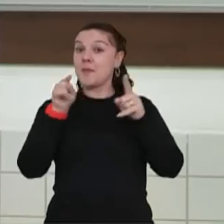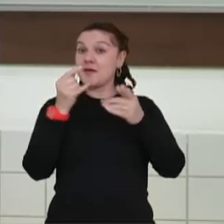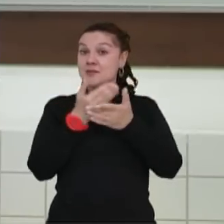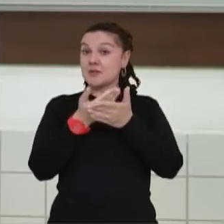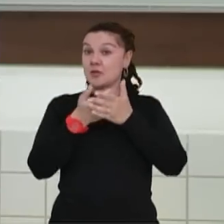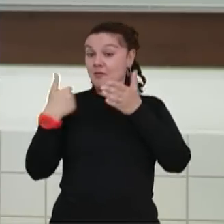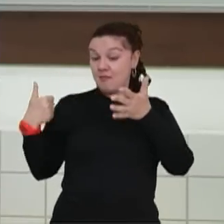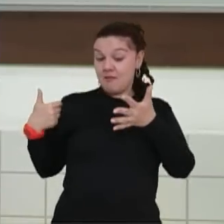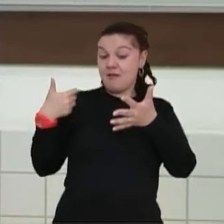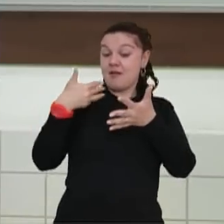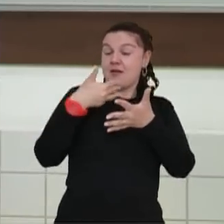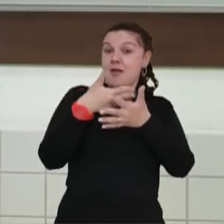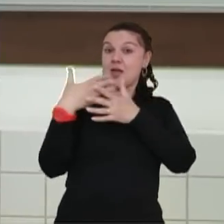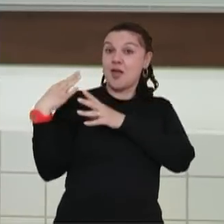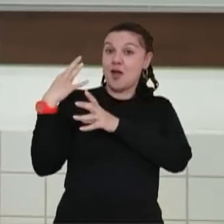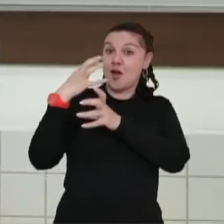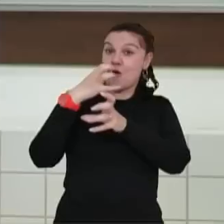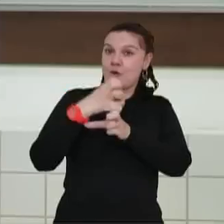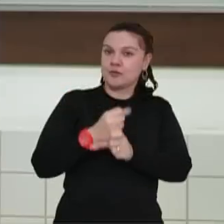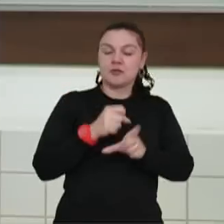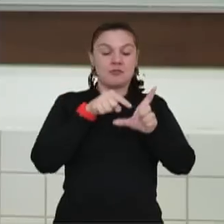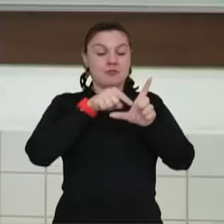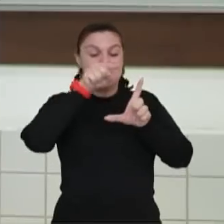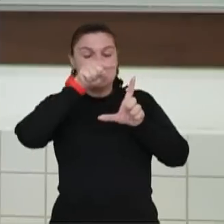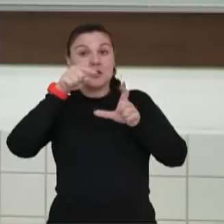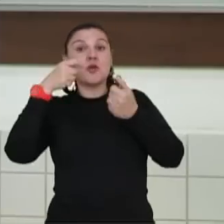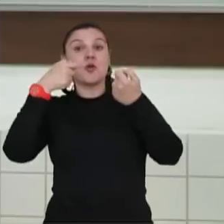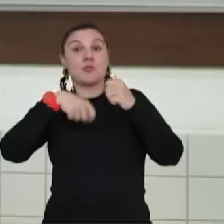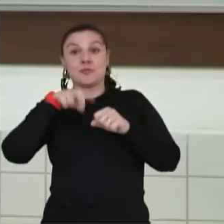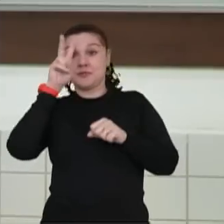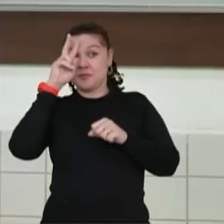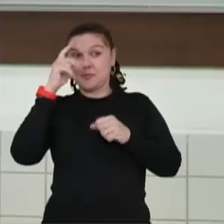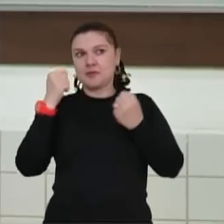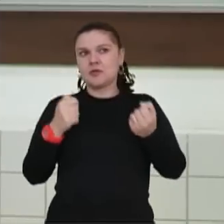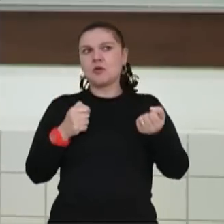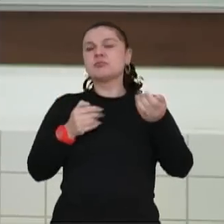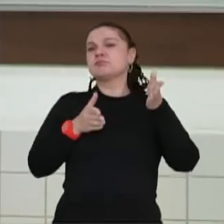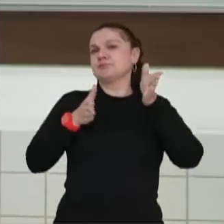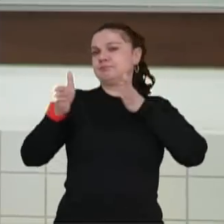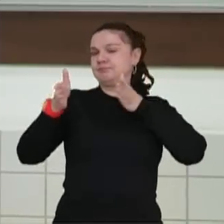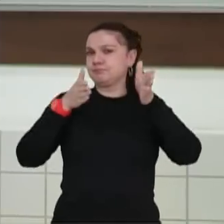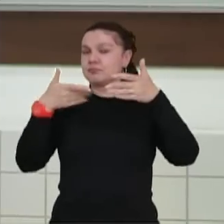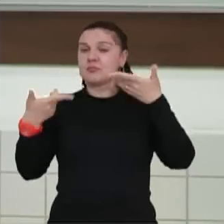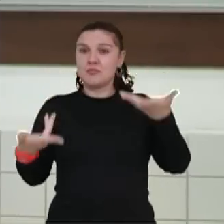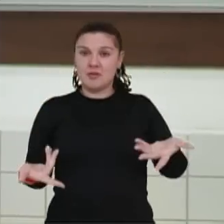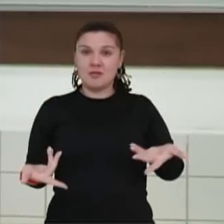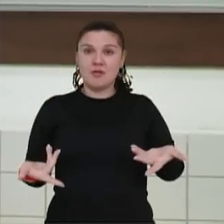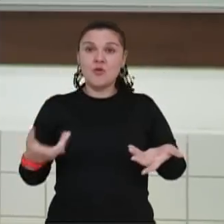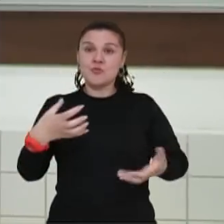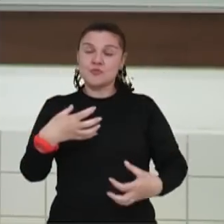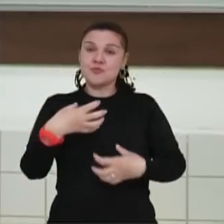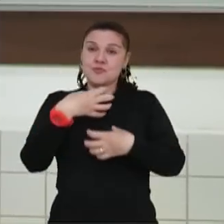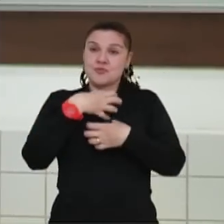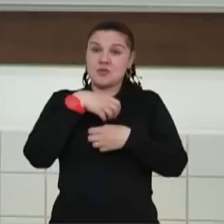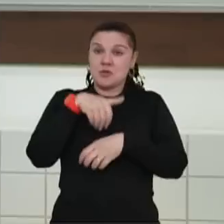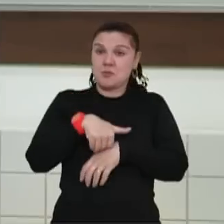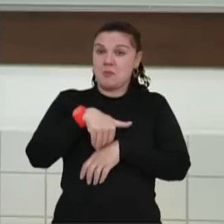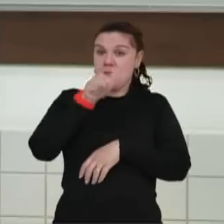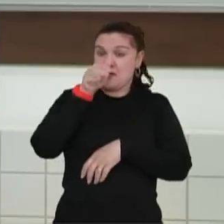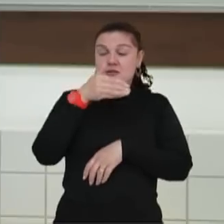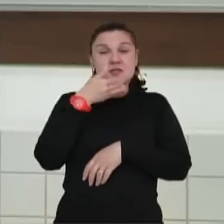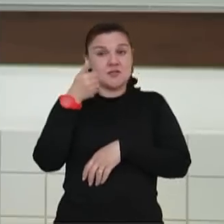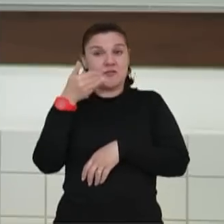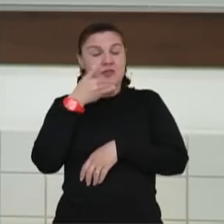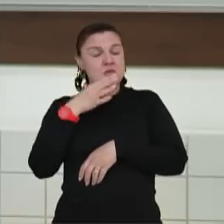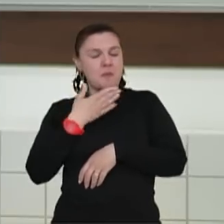aula é de retomada de estatística. Eu preciso revisar. Então tem várias maneiras de você revisar. Uma entre